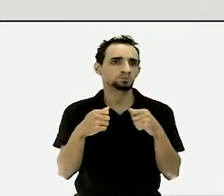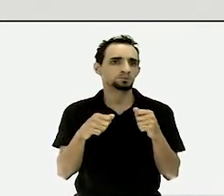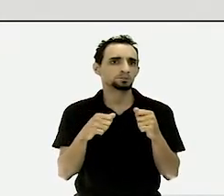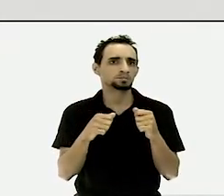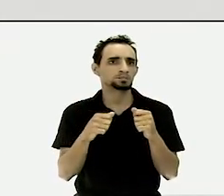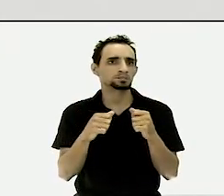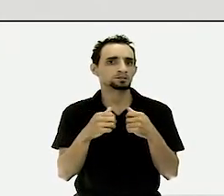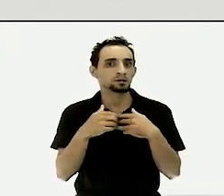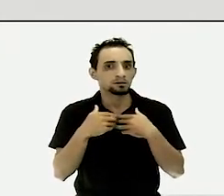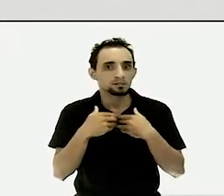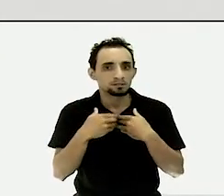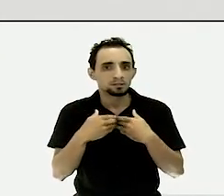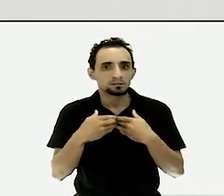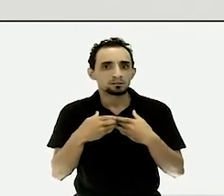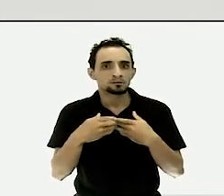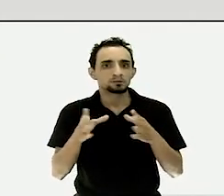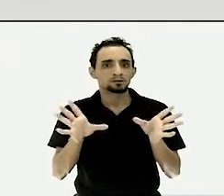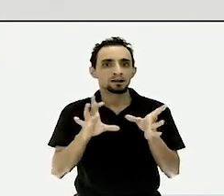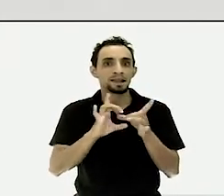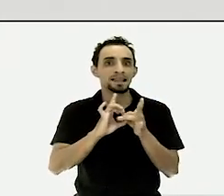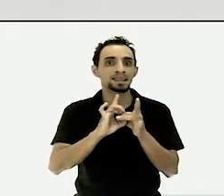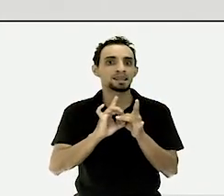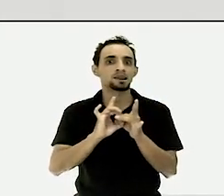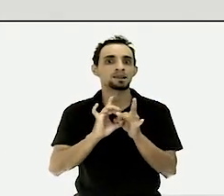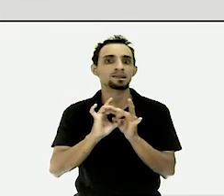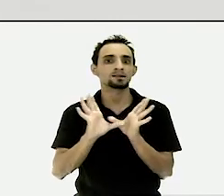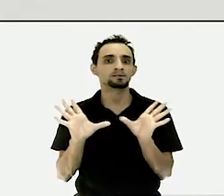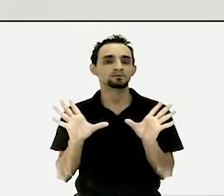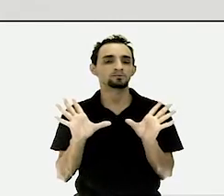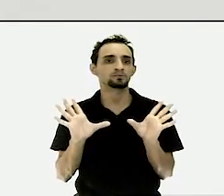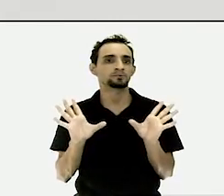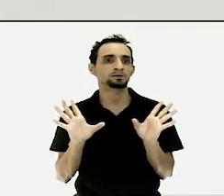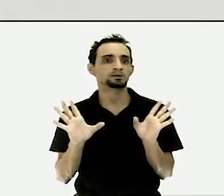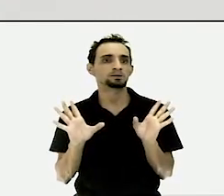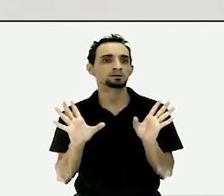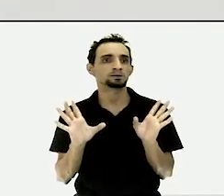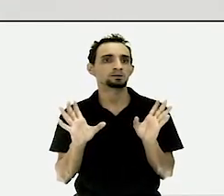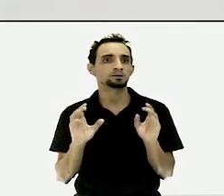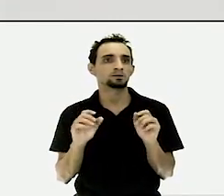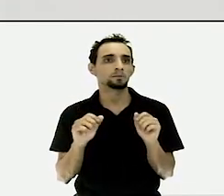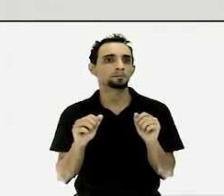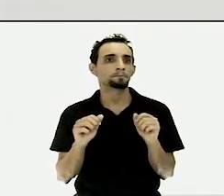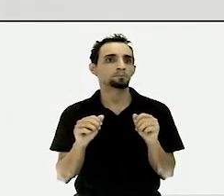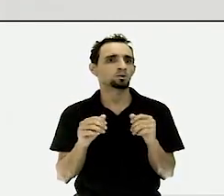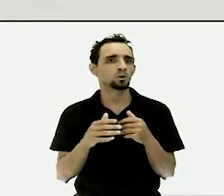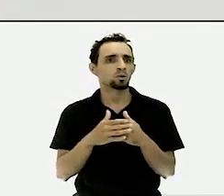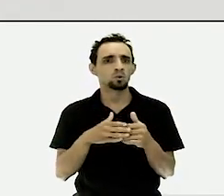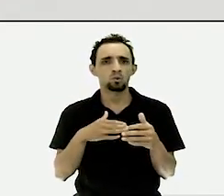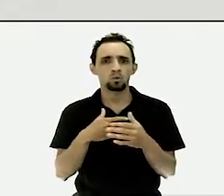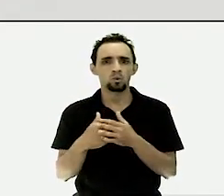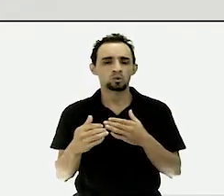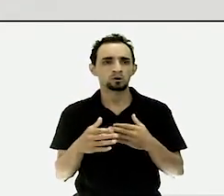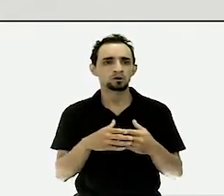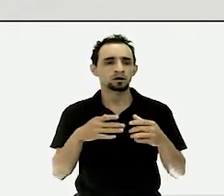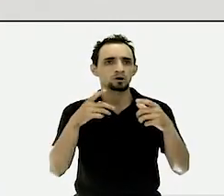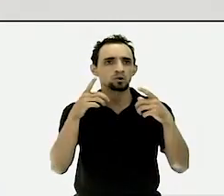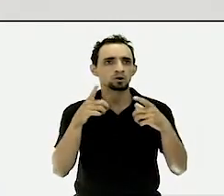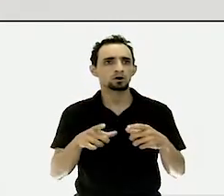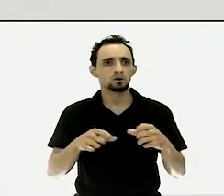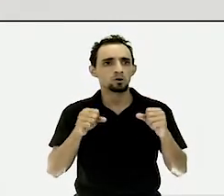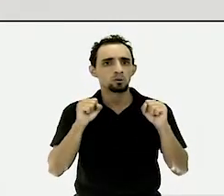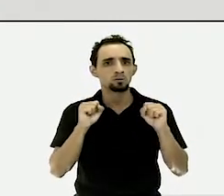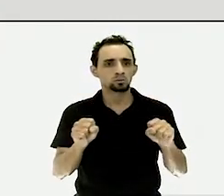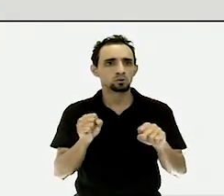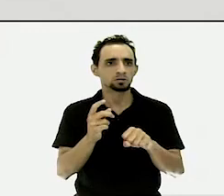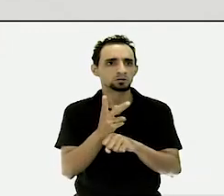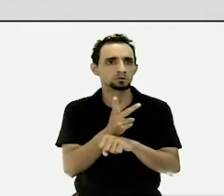da Câmara, sou psicóloga, uma pessoa super gente boa, talvez vocês conheçam, sim, uma moça nova. Eu me coloco à disposição, não quero receber nada, ver os dias